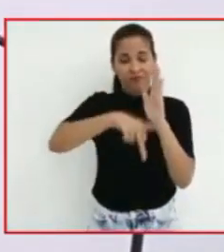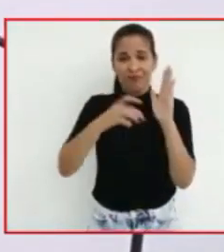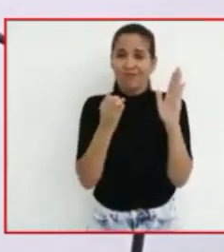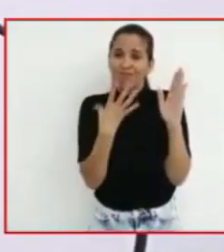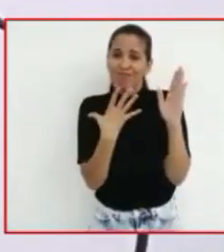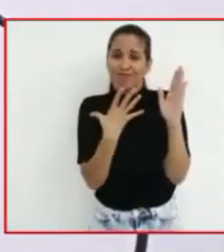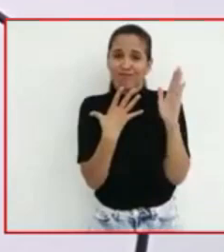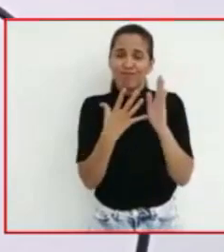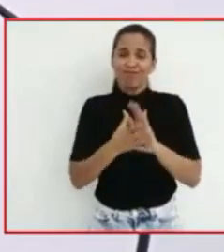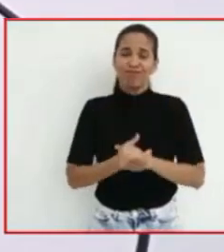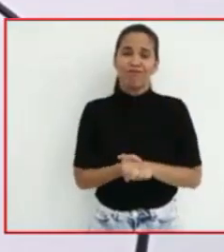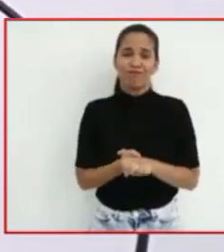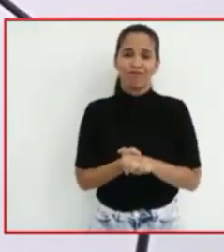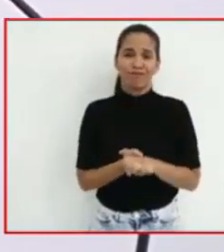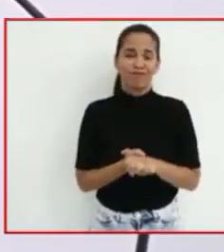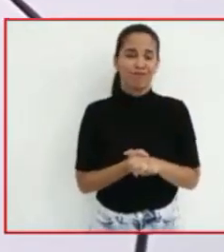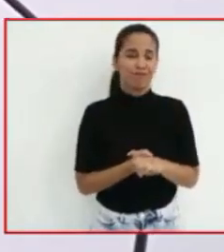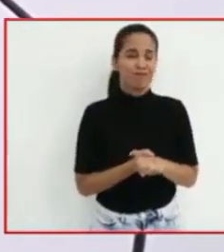bom,